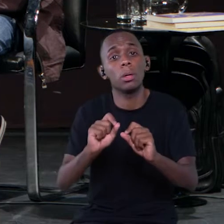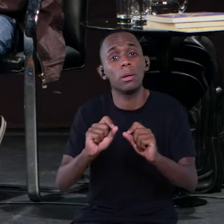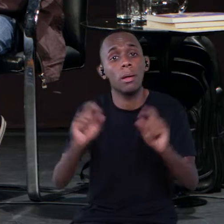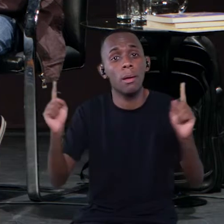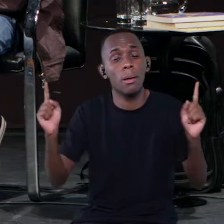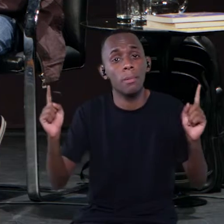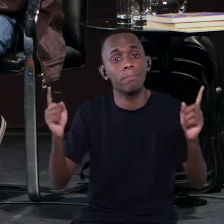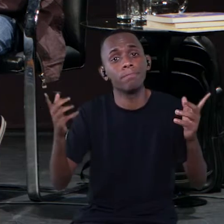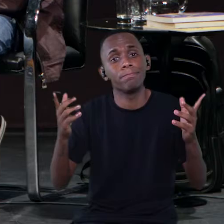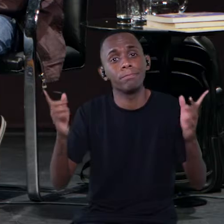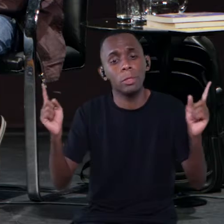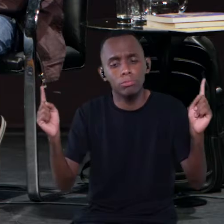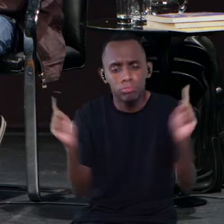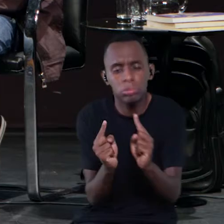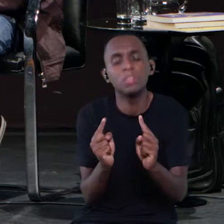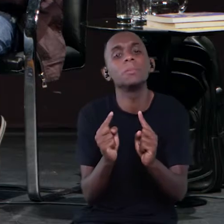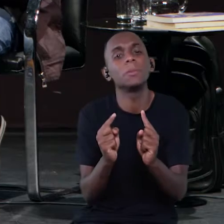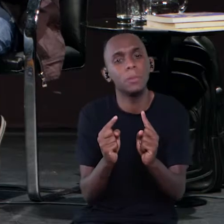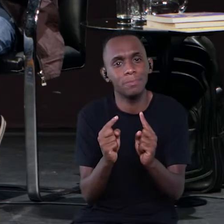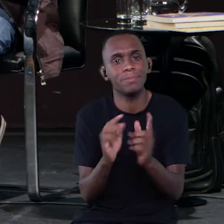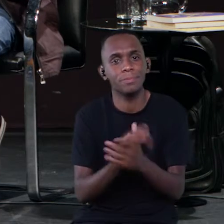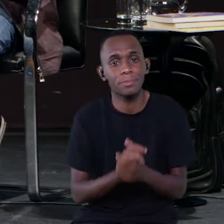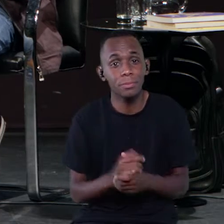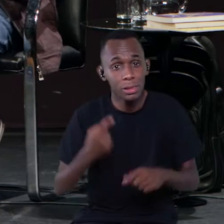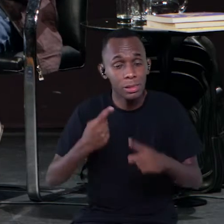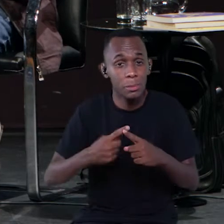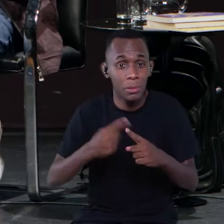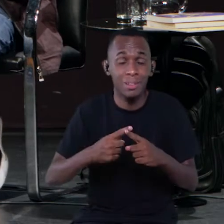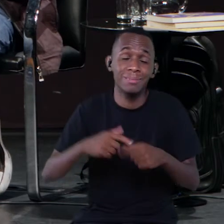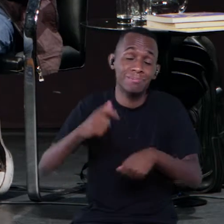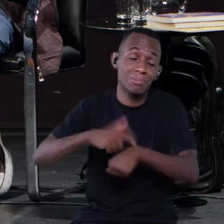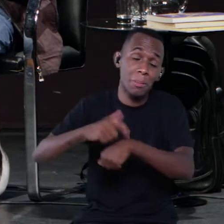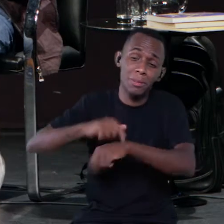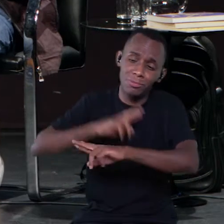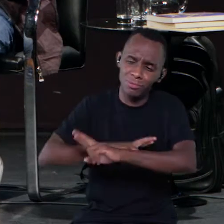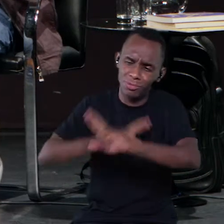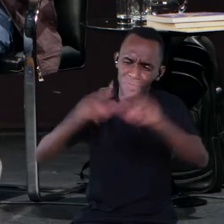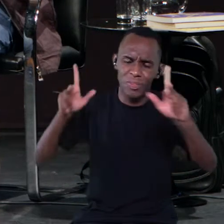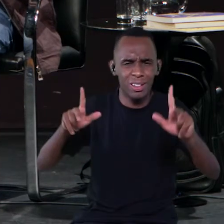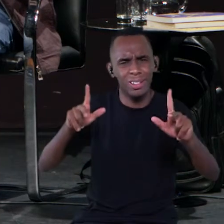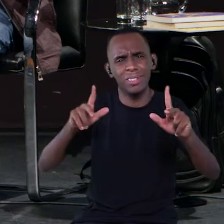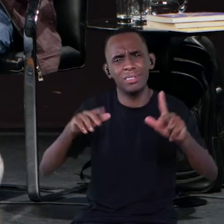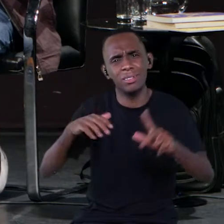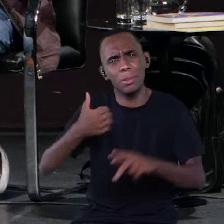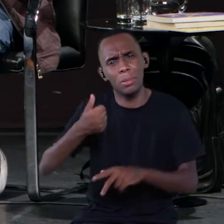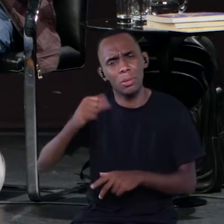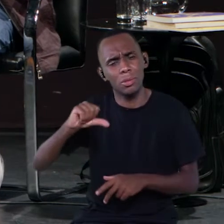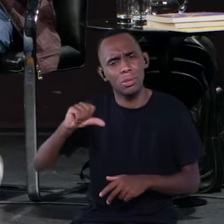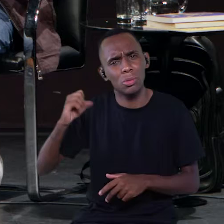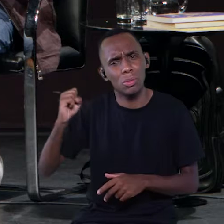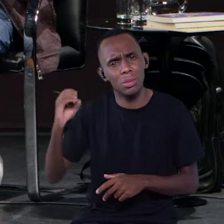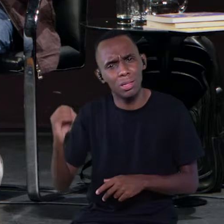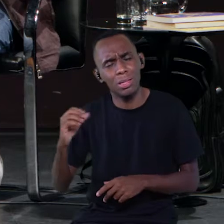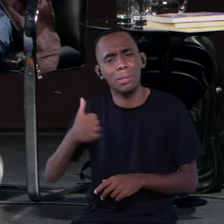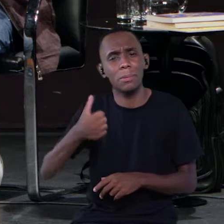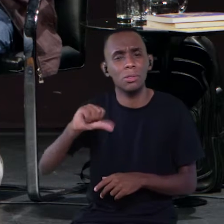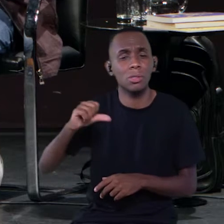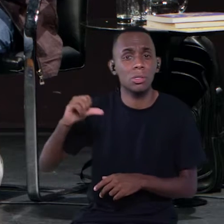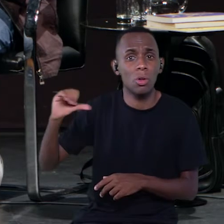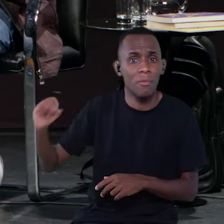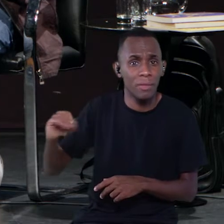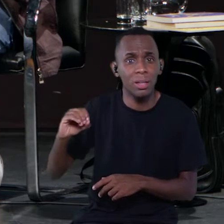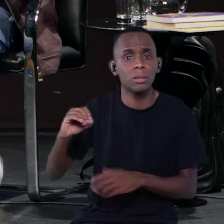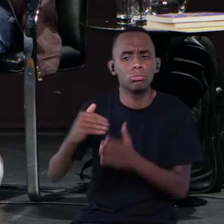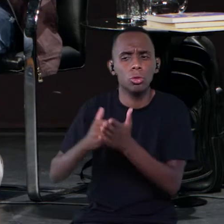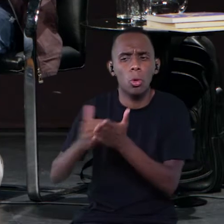menos multidisciplinares, né? A gente viveu um momento contraditório. Essa década de 80, 90, até início aí dos